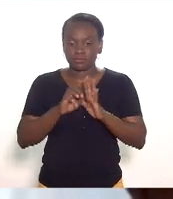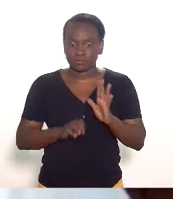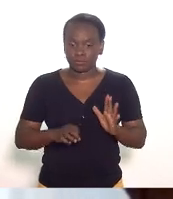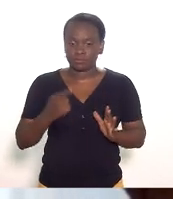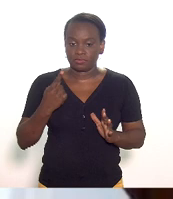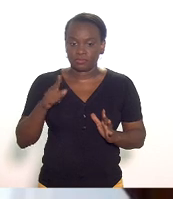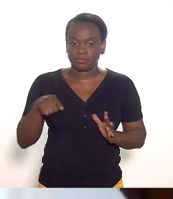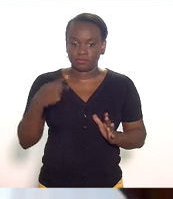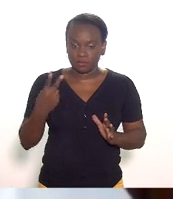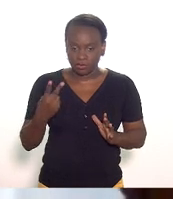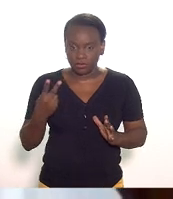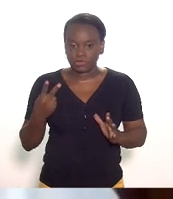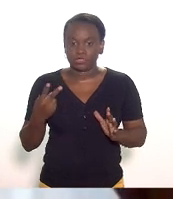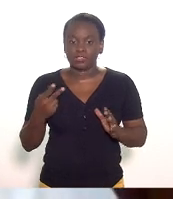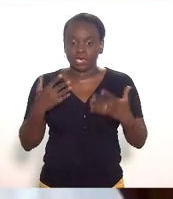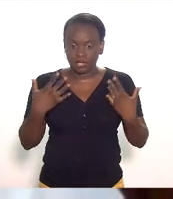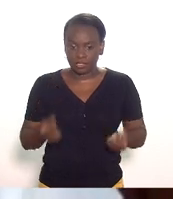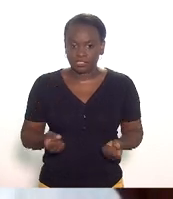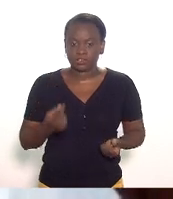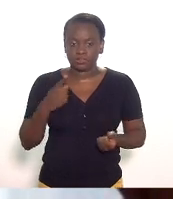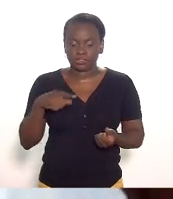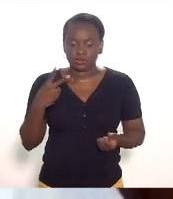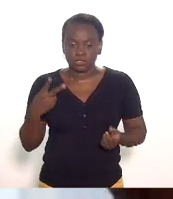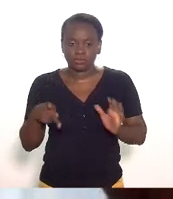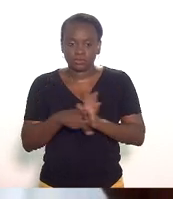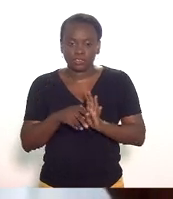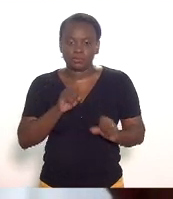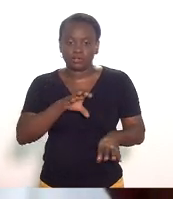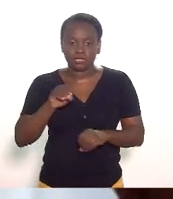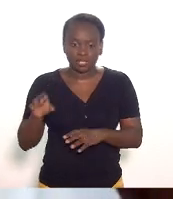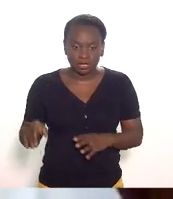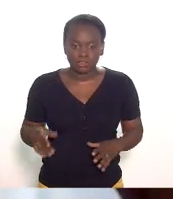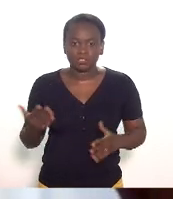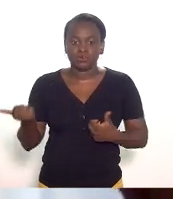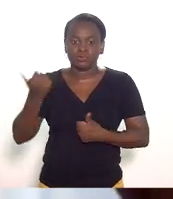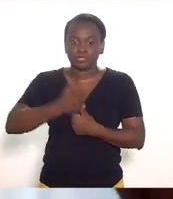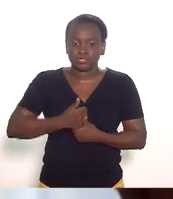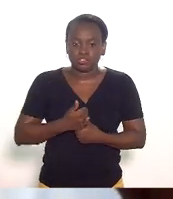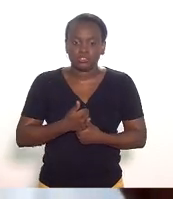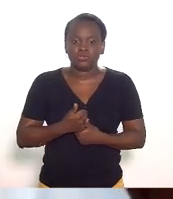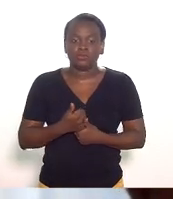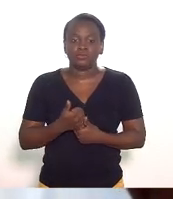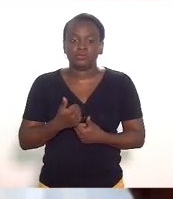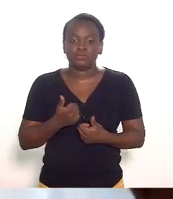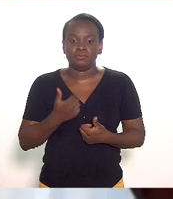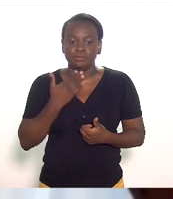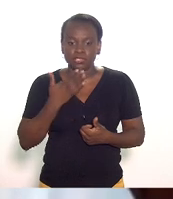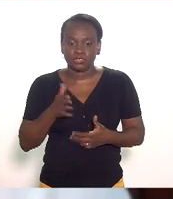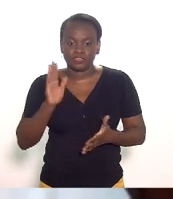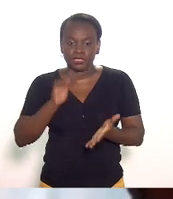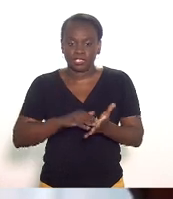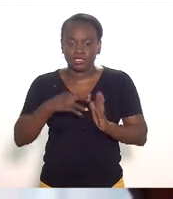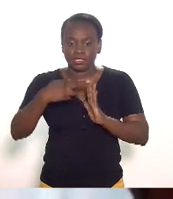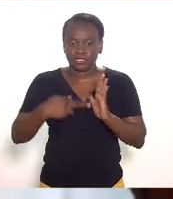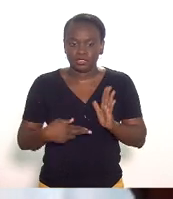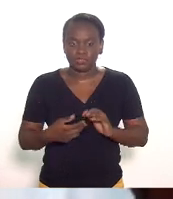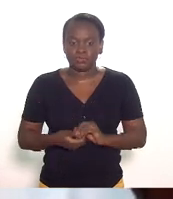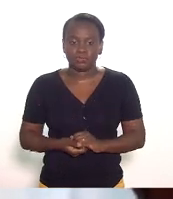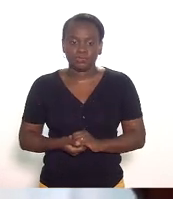emendas 1 e 2 da Comissão, favorável às emendas 1 e 2 da Comissão de Educação, concluindo por substitutivo, pedindo forma final de